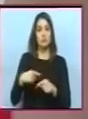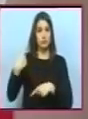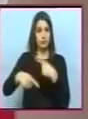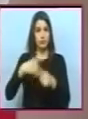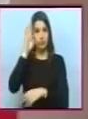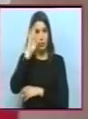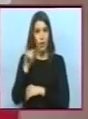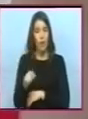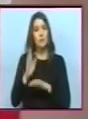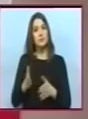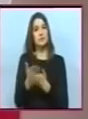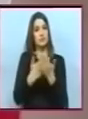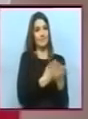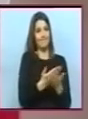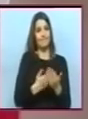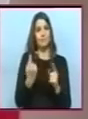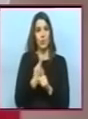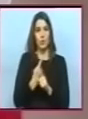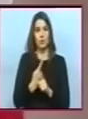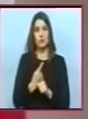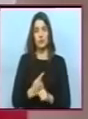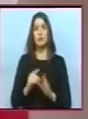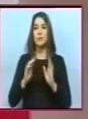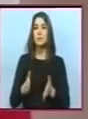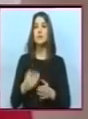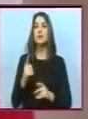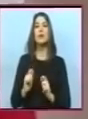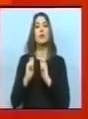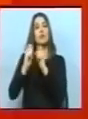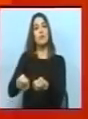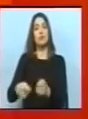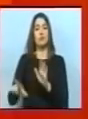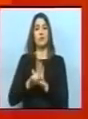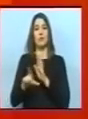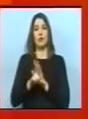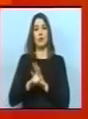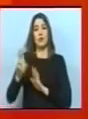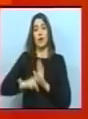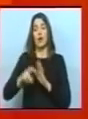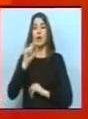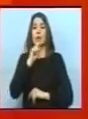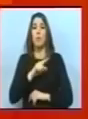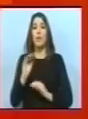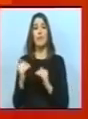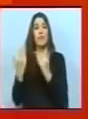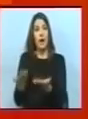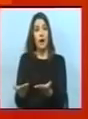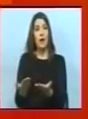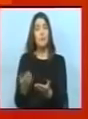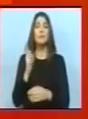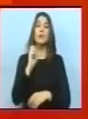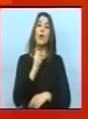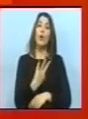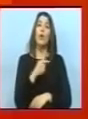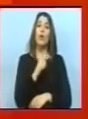que tratar de algumas questões e, portanto, elas têm que ter uma transferência legal. E essa transferência em regra pode ser por via da doação ou por via